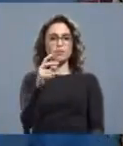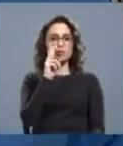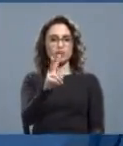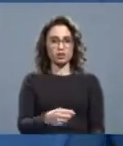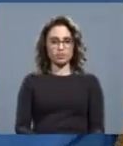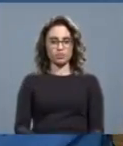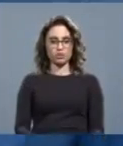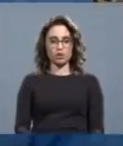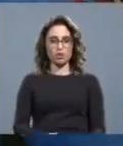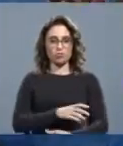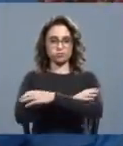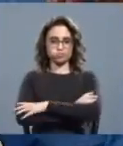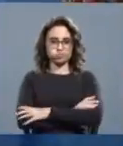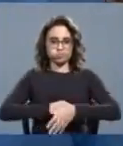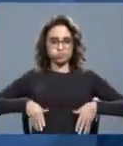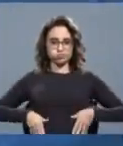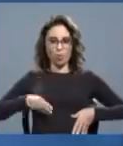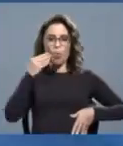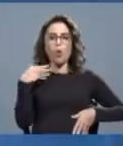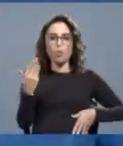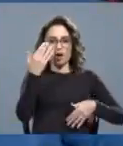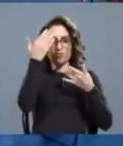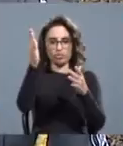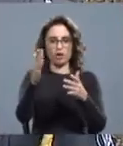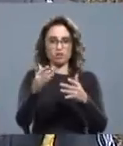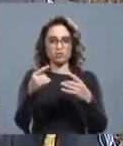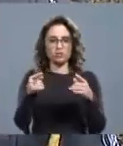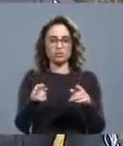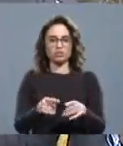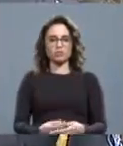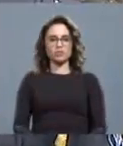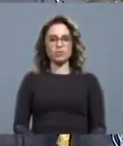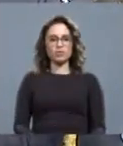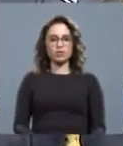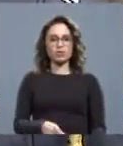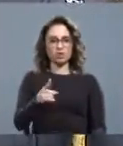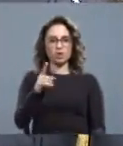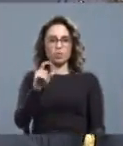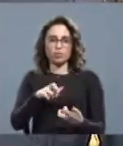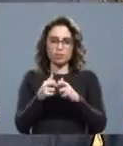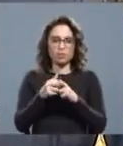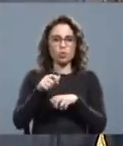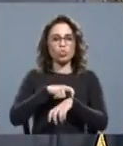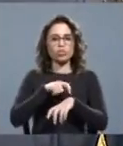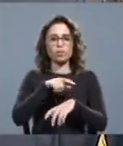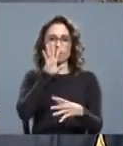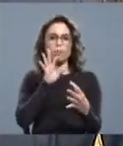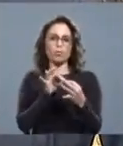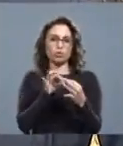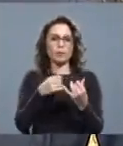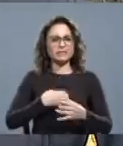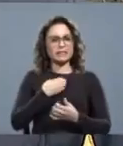Braços cruzados, mas nos bolsos. Vá, à vontade. Olha lá, começou como no quarto. O condicionado, devido ao tempo ser curto, mas já se sentiu em